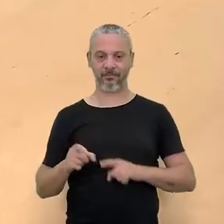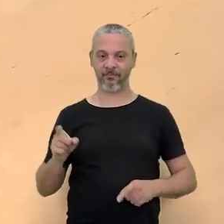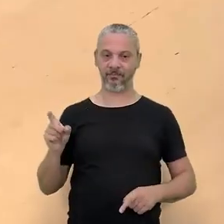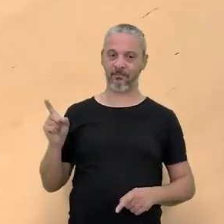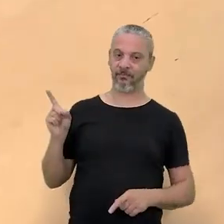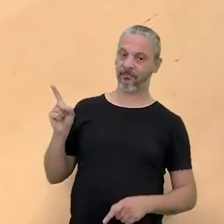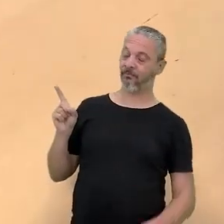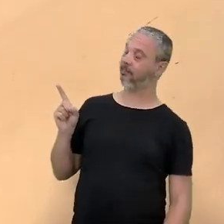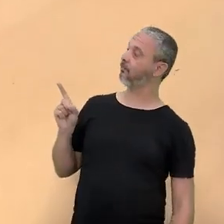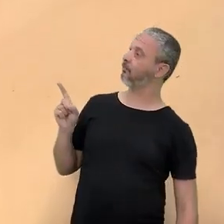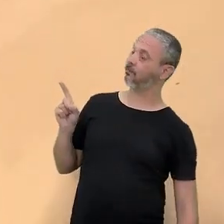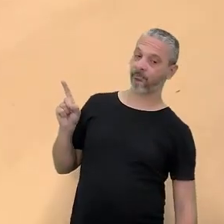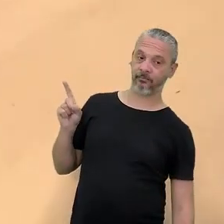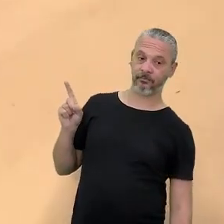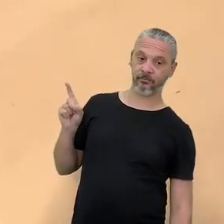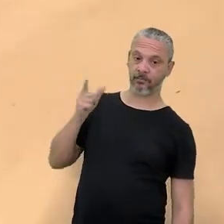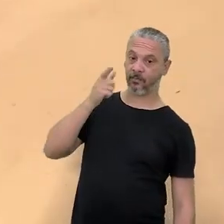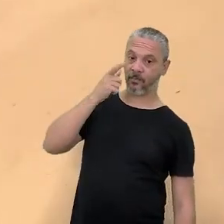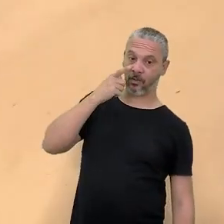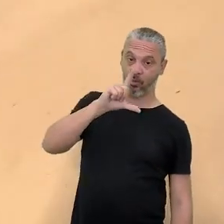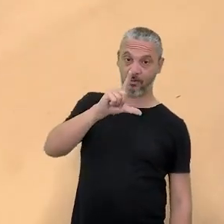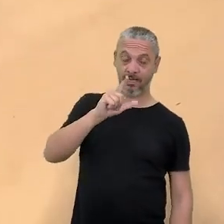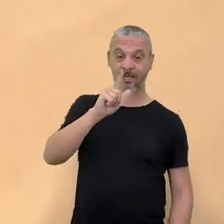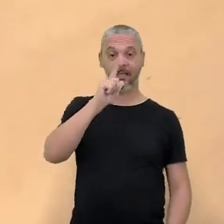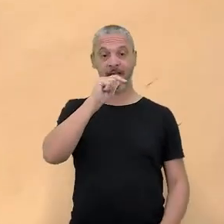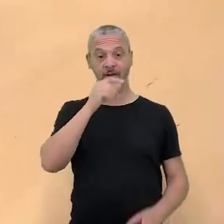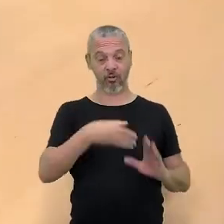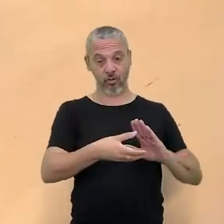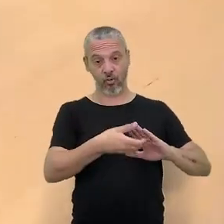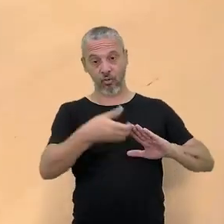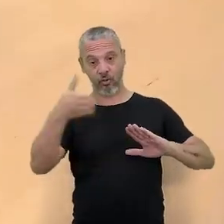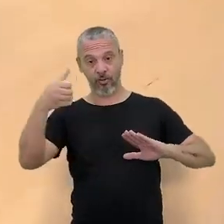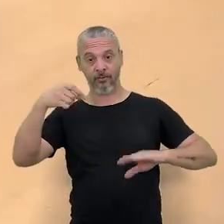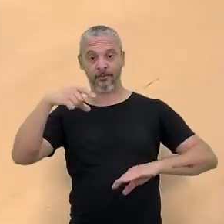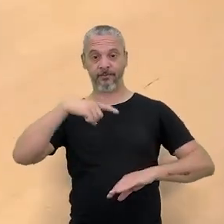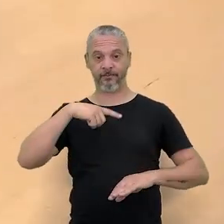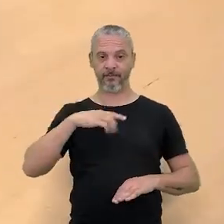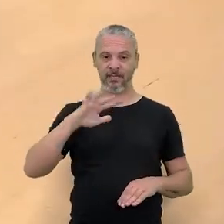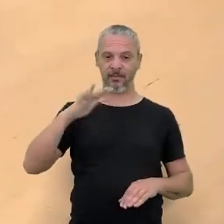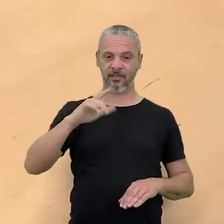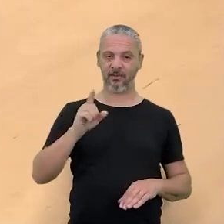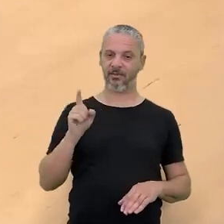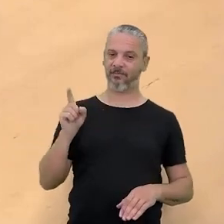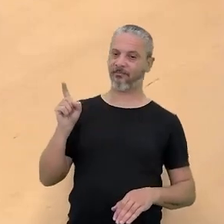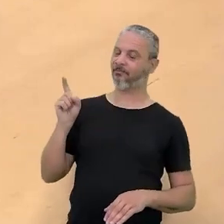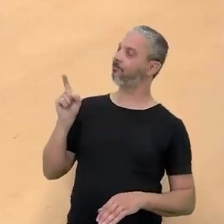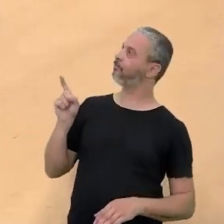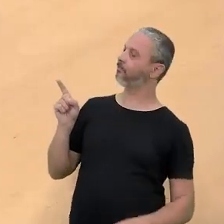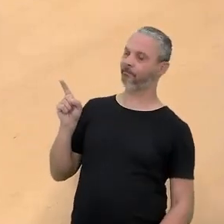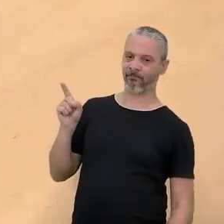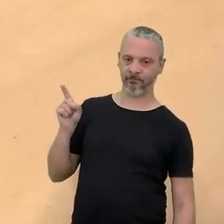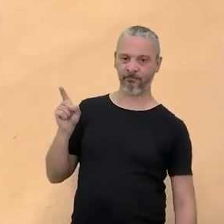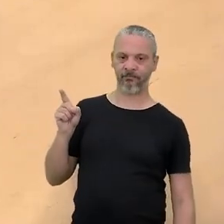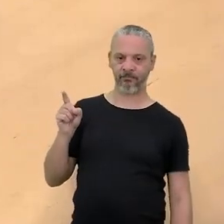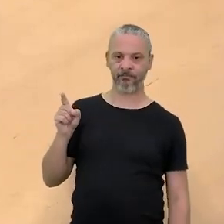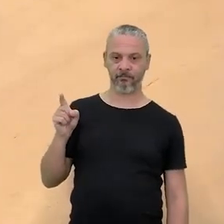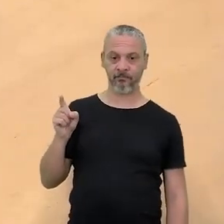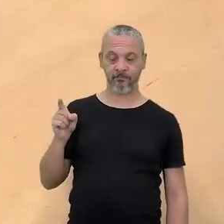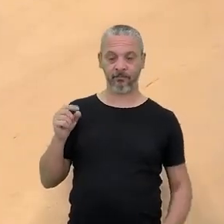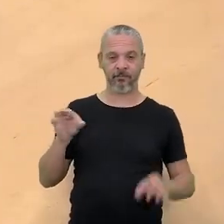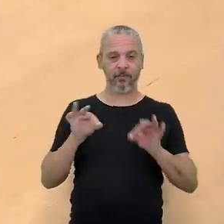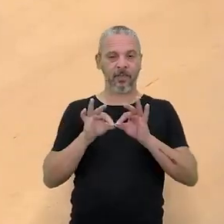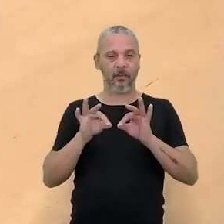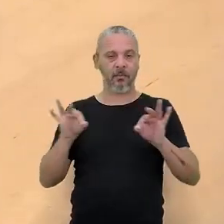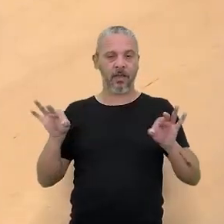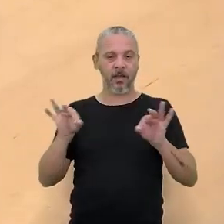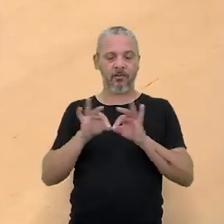meu canudo numa posição que ele consiga pegar a água para jogar para o outro lado, que é mais ou menos nessa posição aqui.